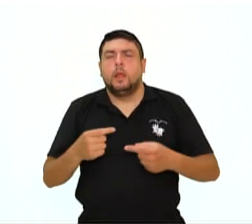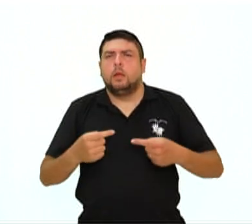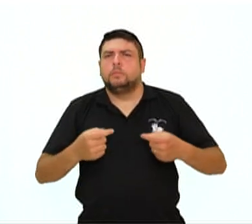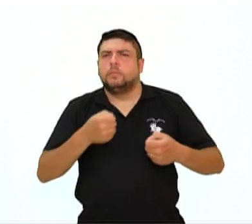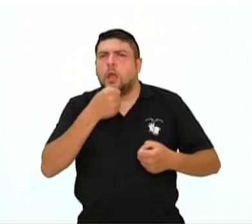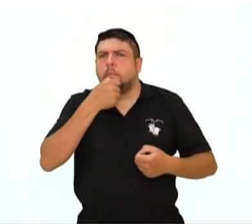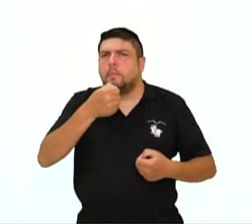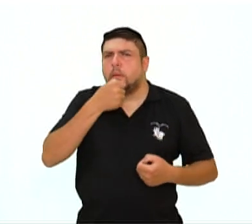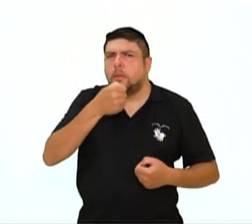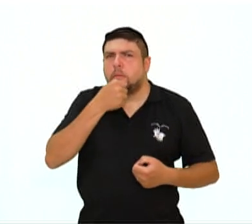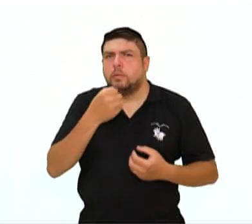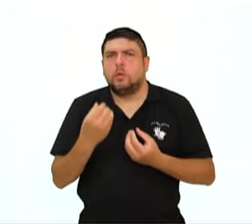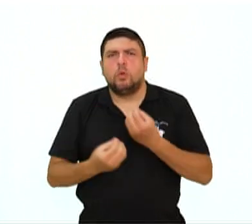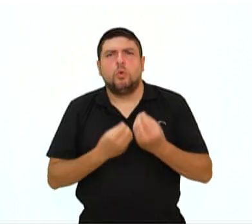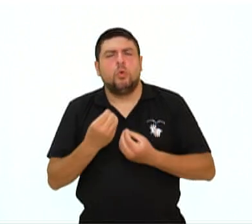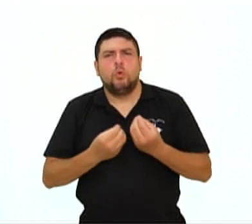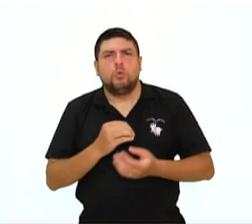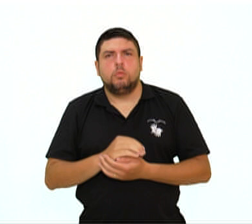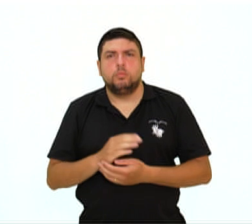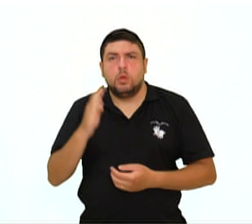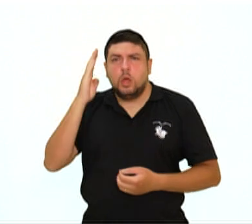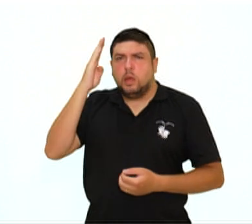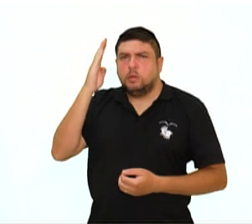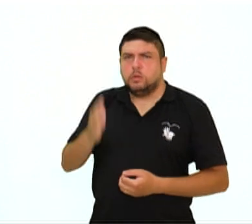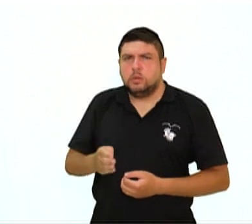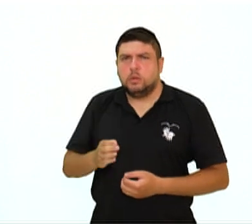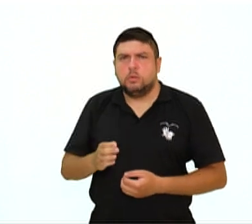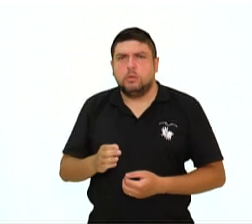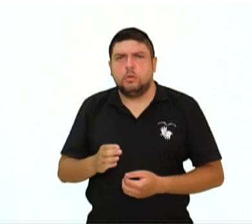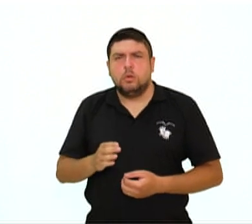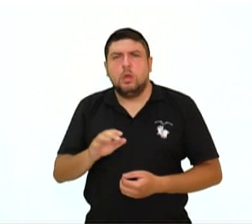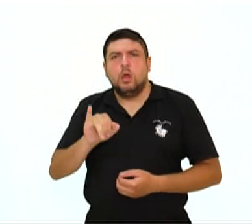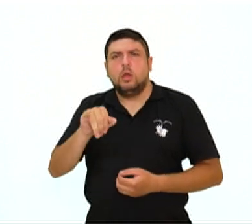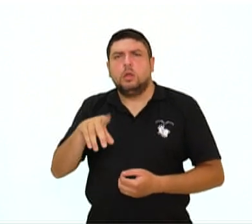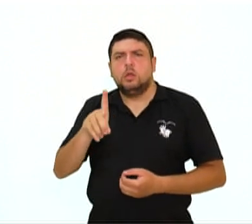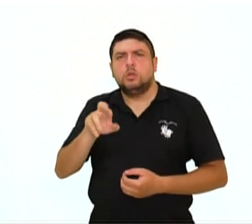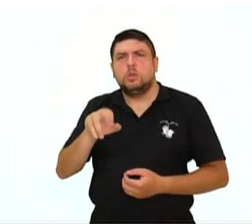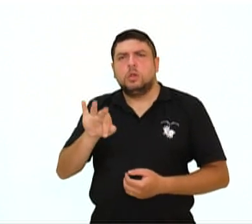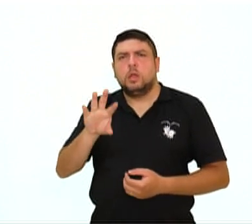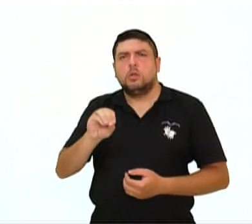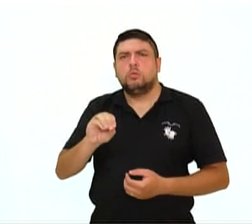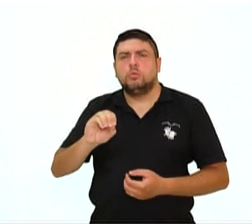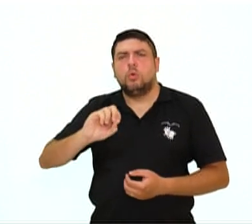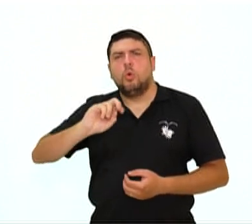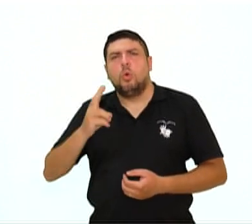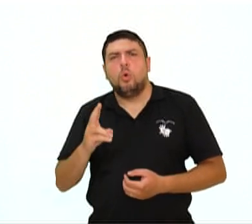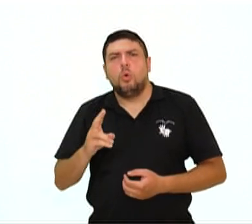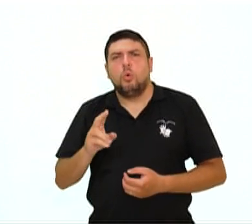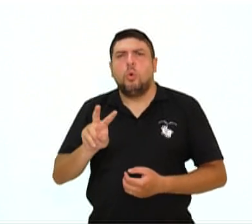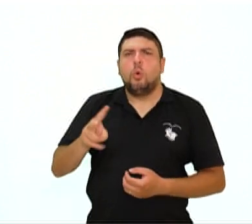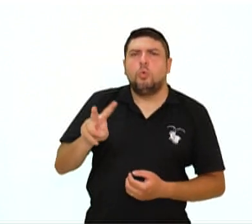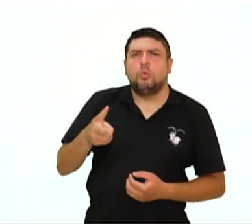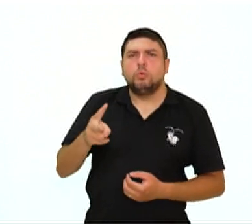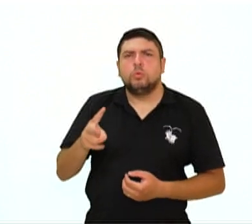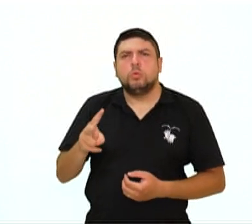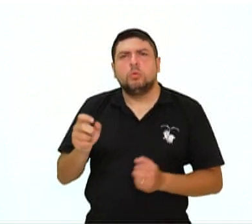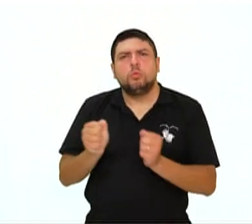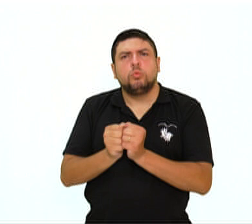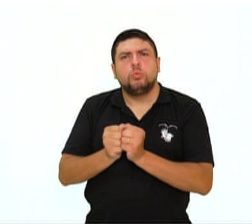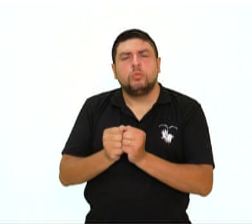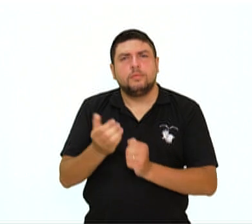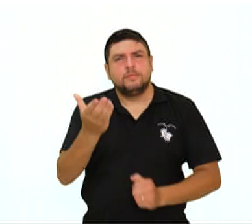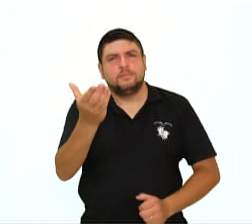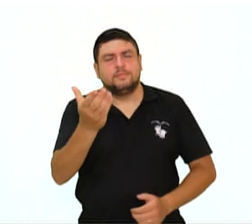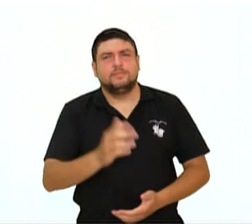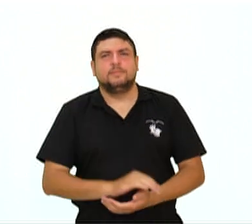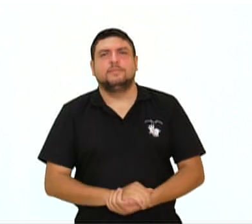é realizada no discurso direto, indireto ou direto e indireto. Com vocês lá,